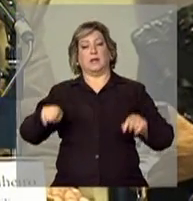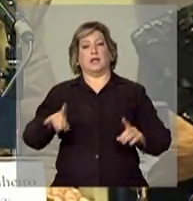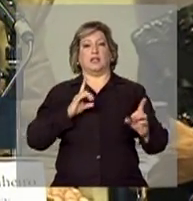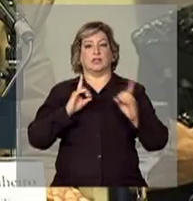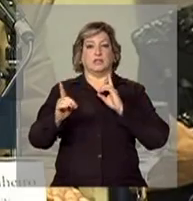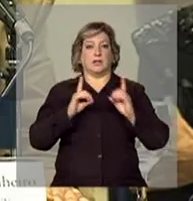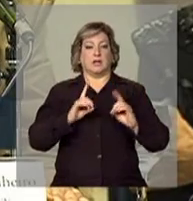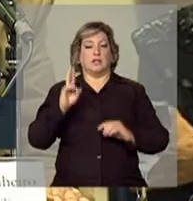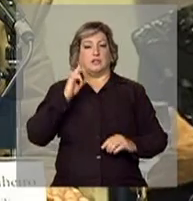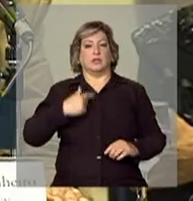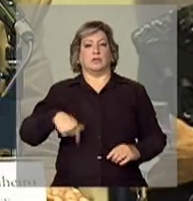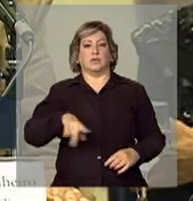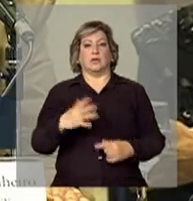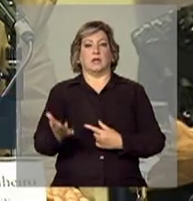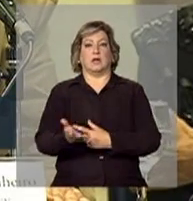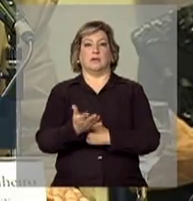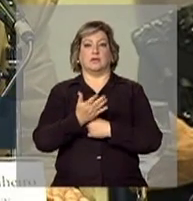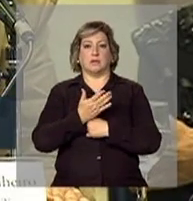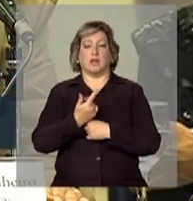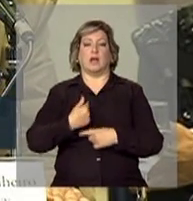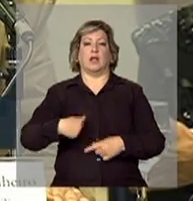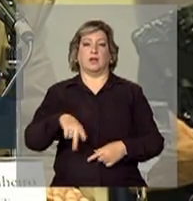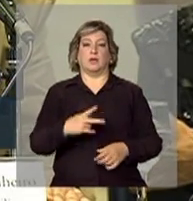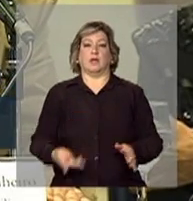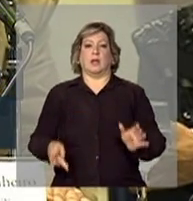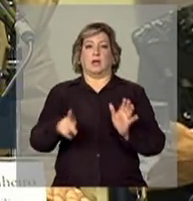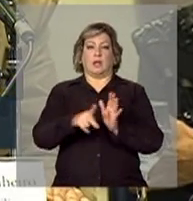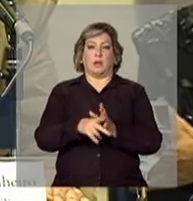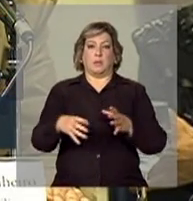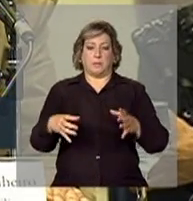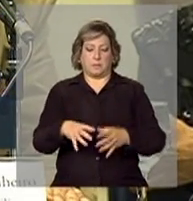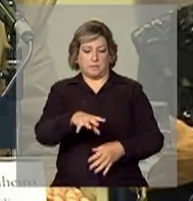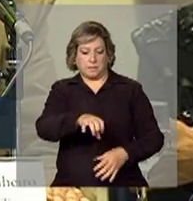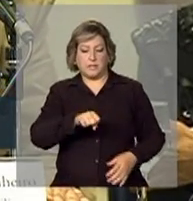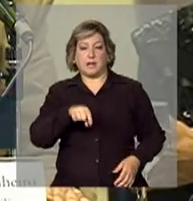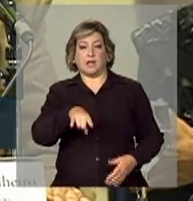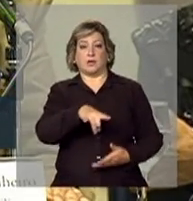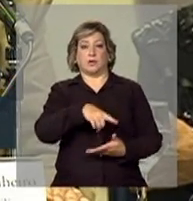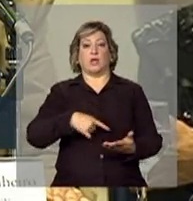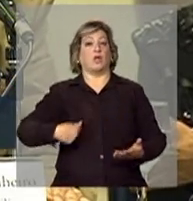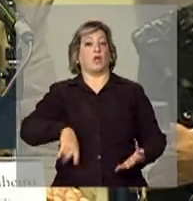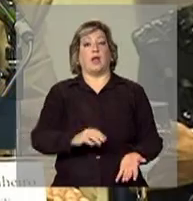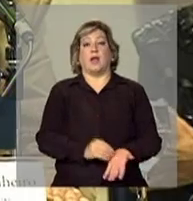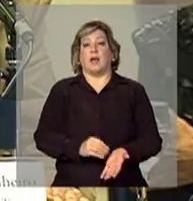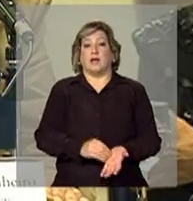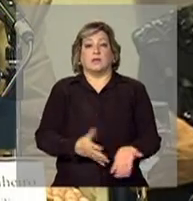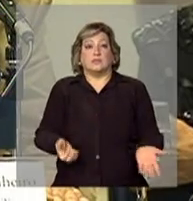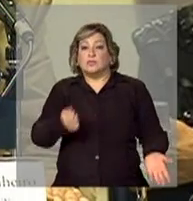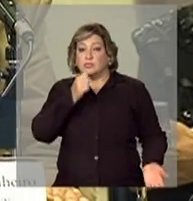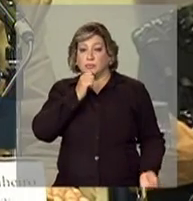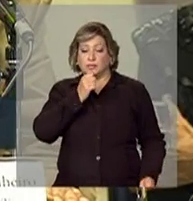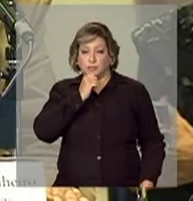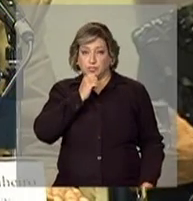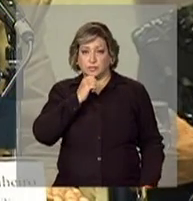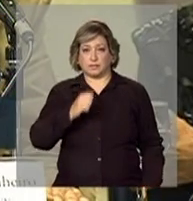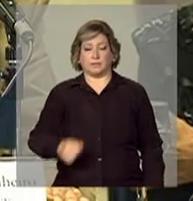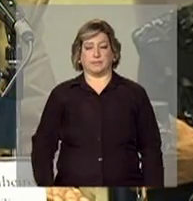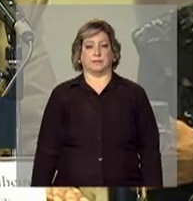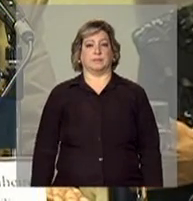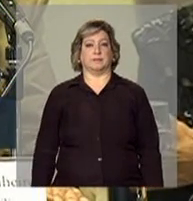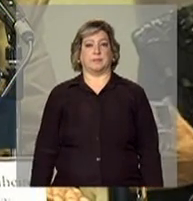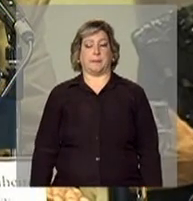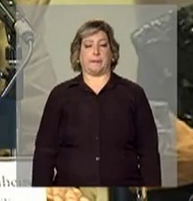em termos de nos ajudar a nos apropriar da documentação que nós ainda não nos